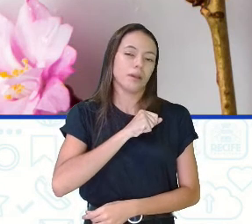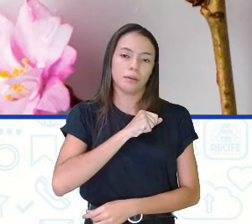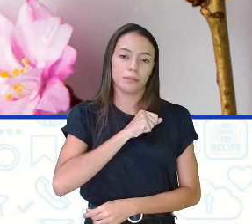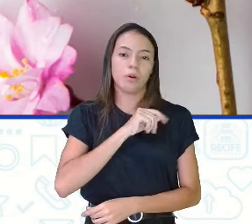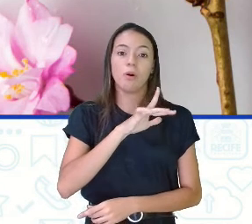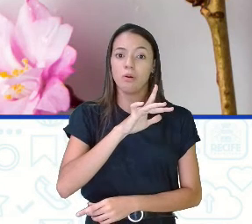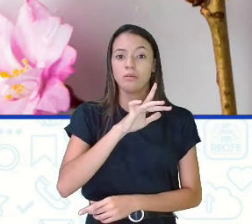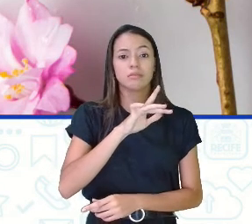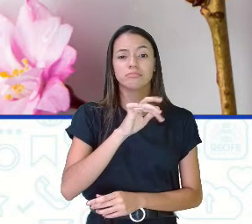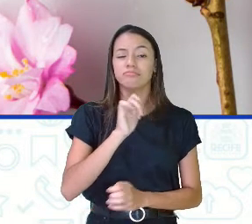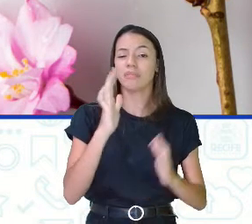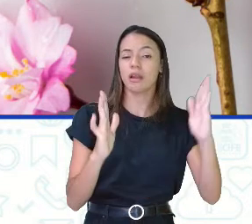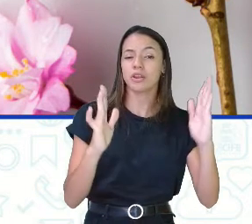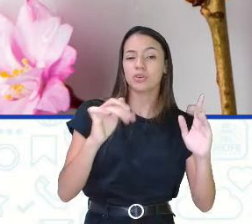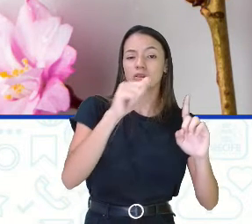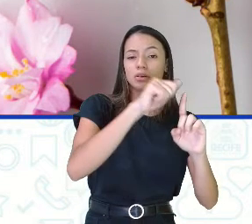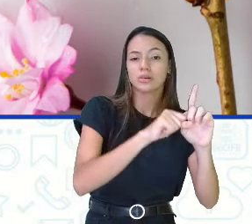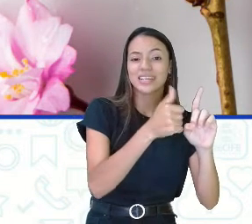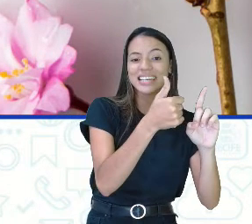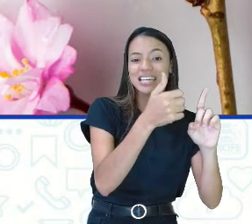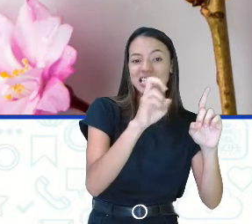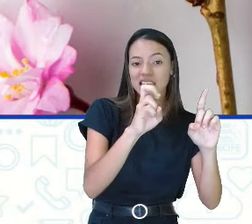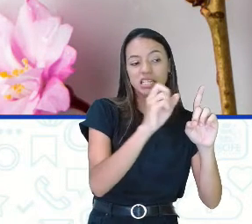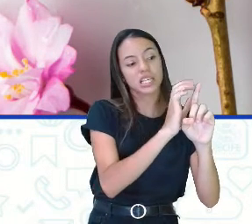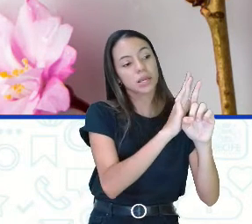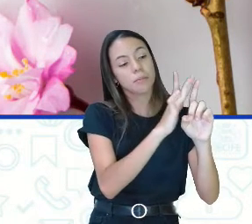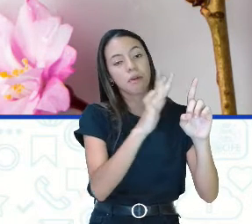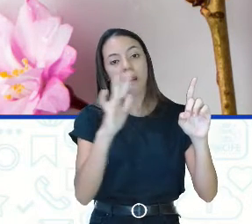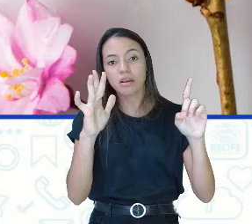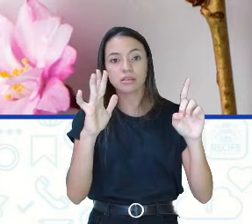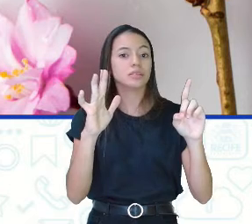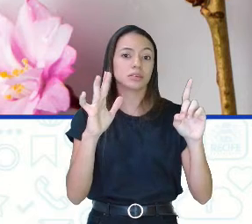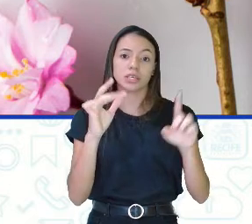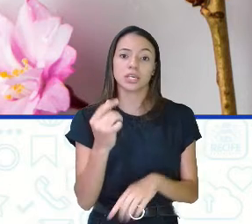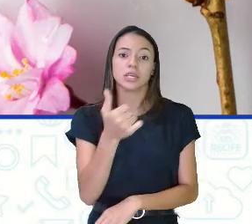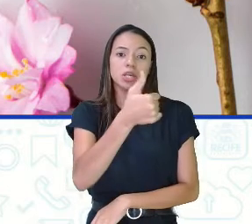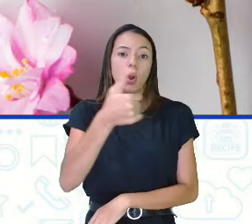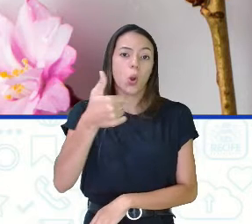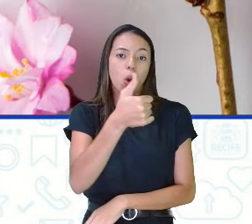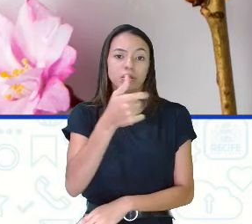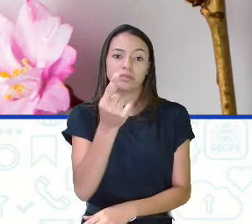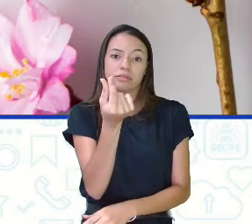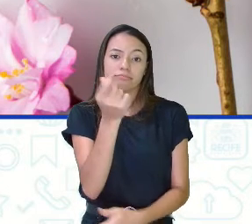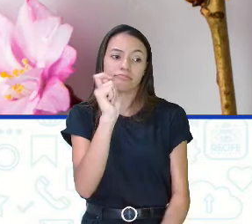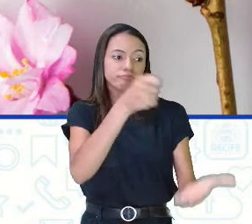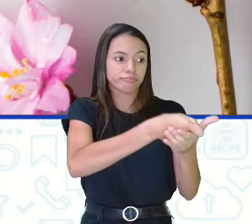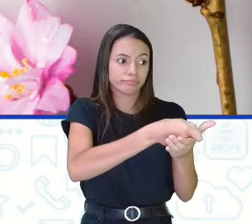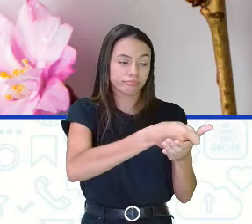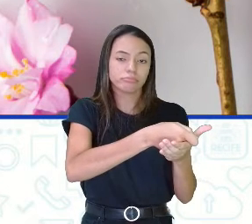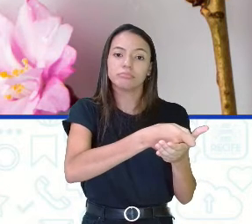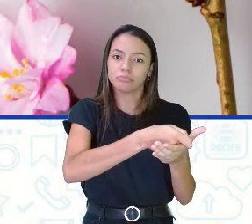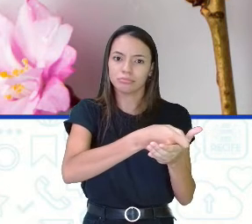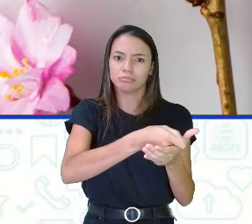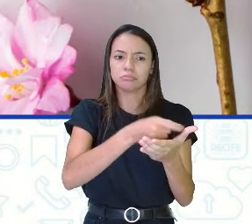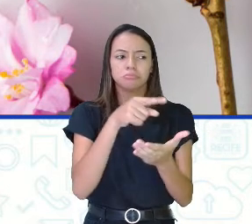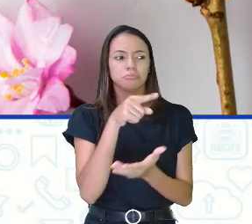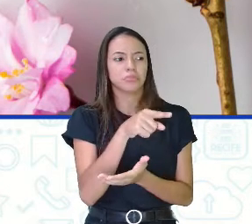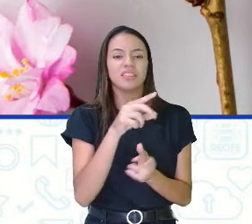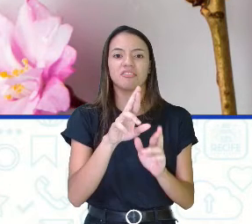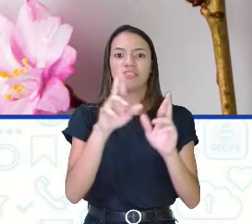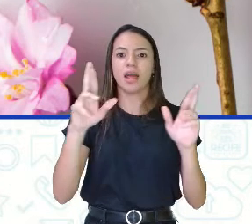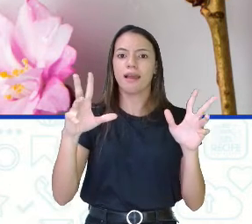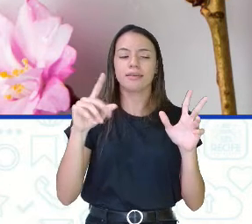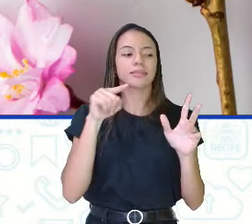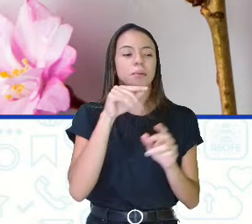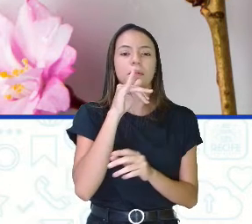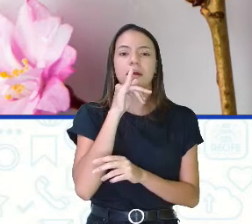15 meses e 11 contos de réis, vai de encontro com a concepção de amor que circula em nossa sociedade. Seria